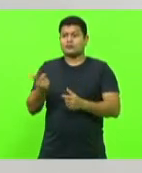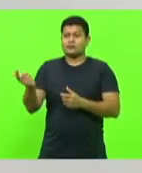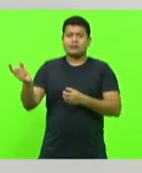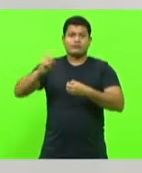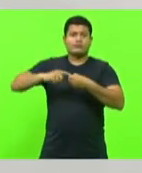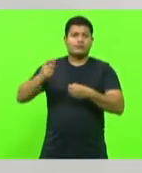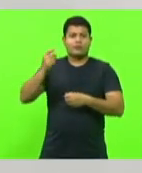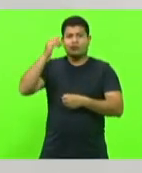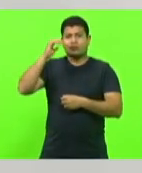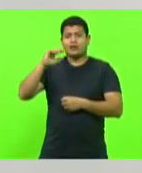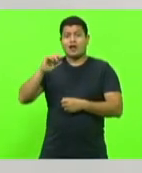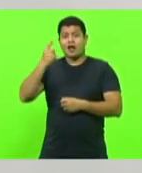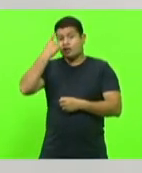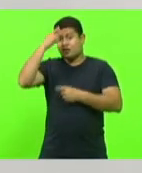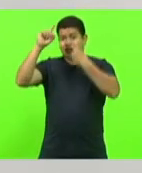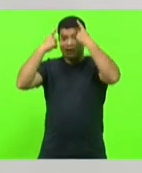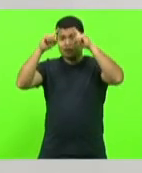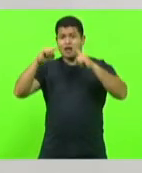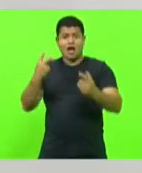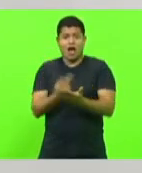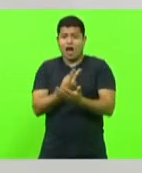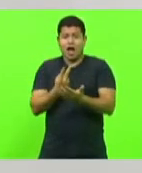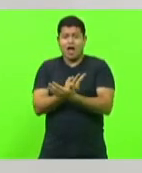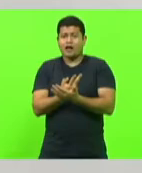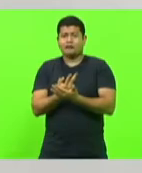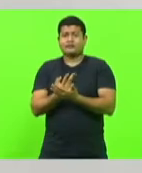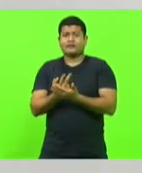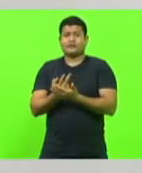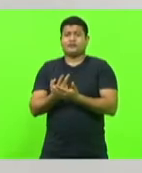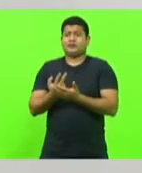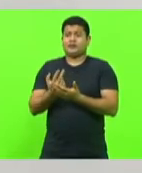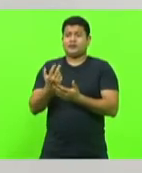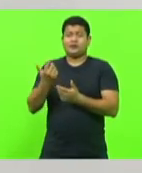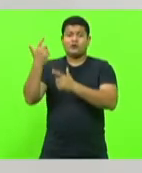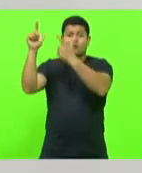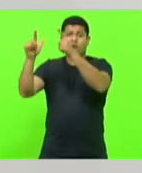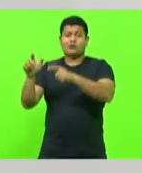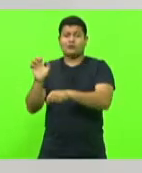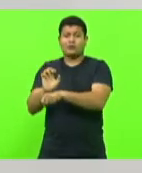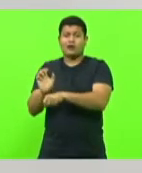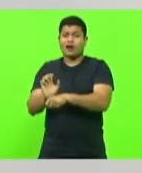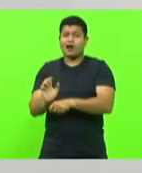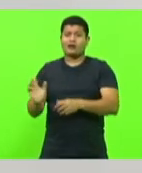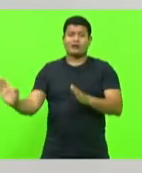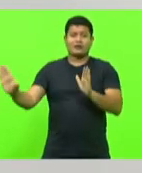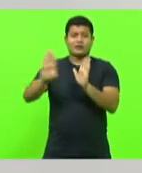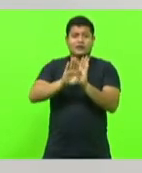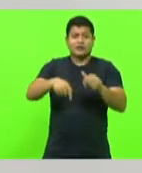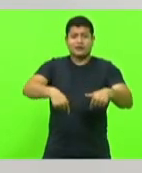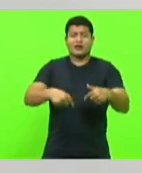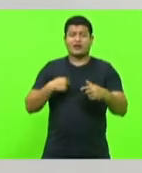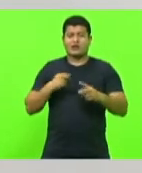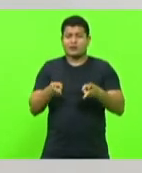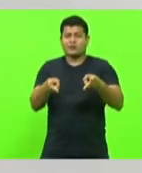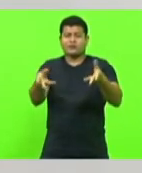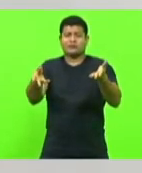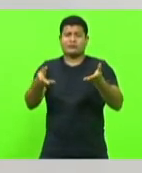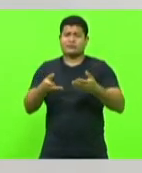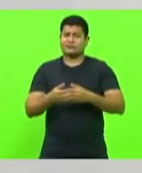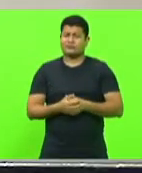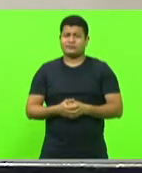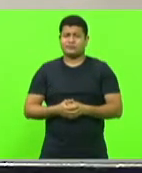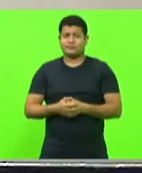ideias que já foram vencidas e morreram no resto do Brasil estão vindo morrer aqui na capital catarinense.